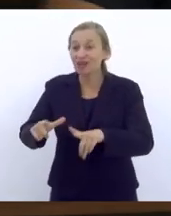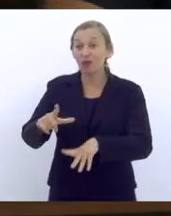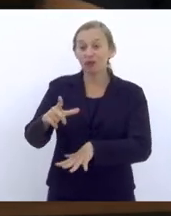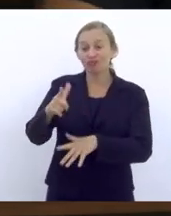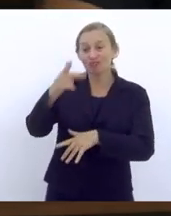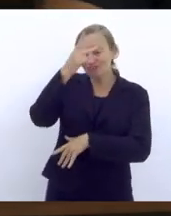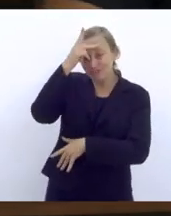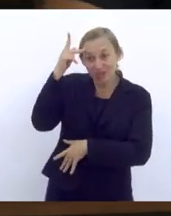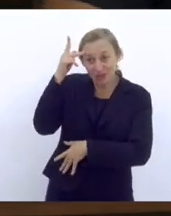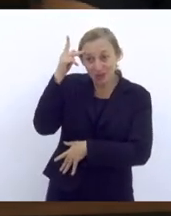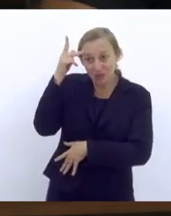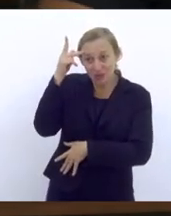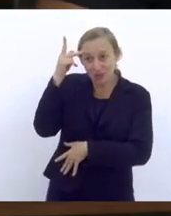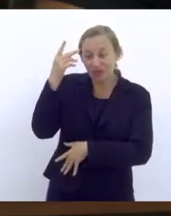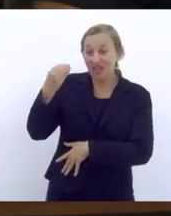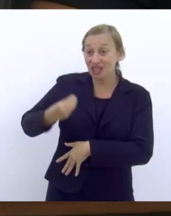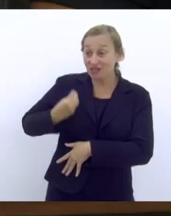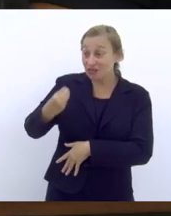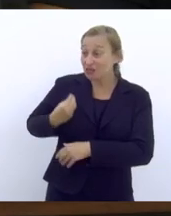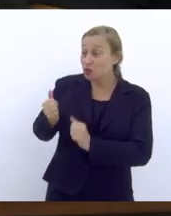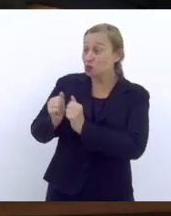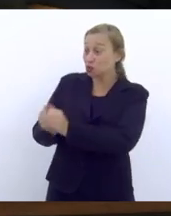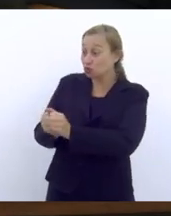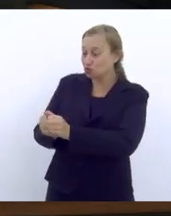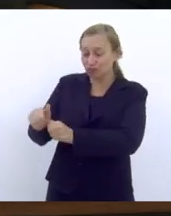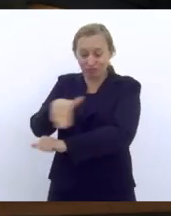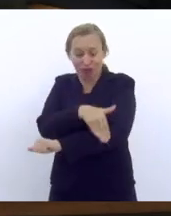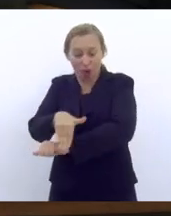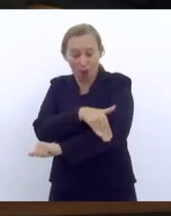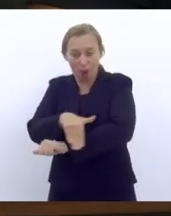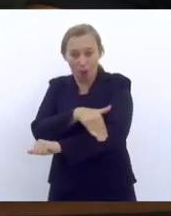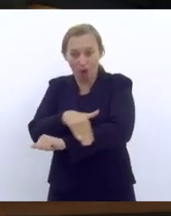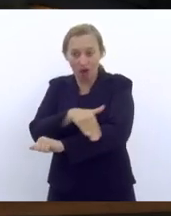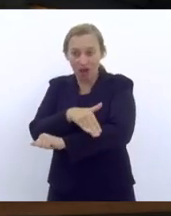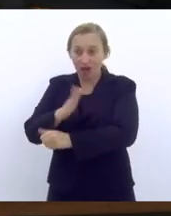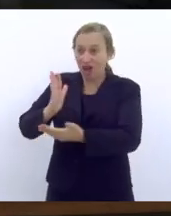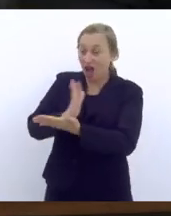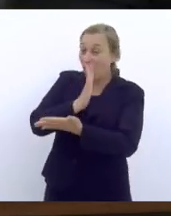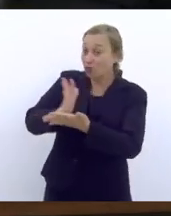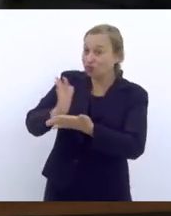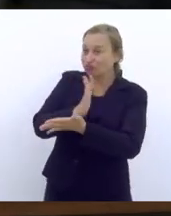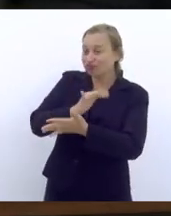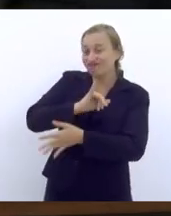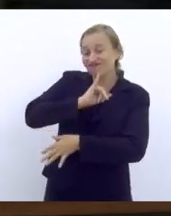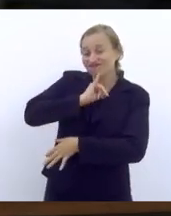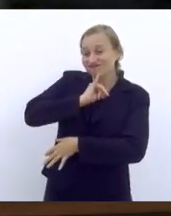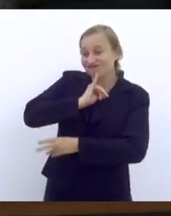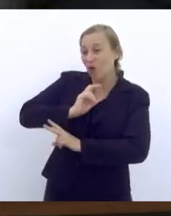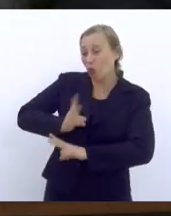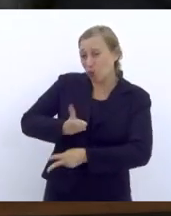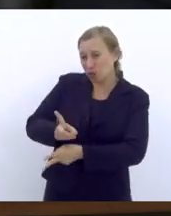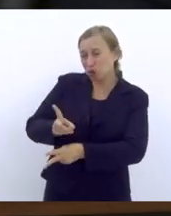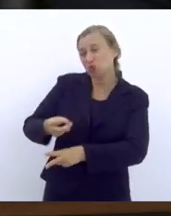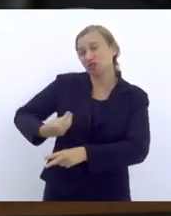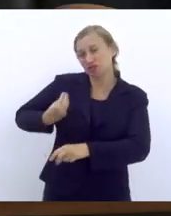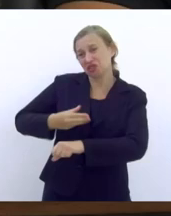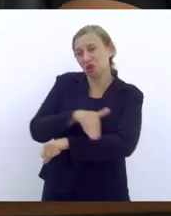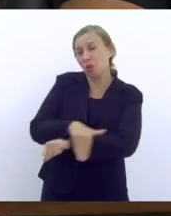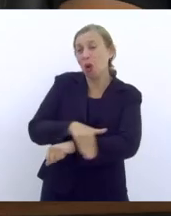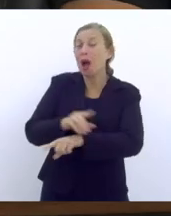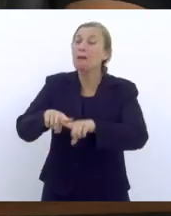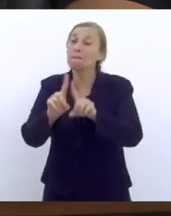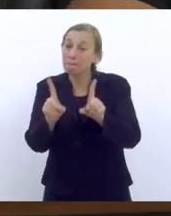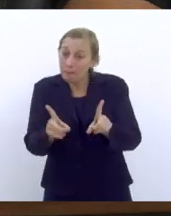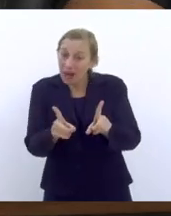pessoas que viviam com eles também nas ruas, alguns infelizmente ainda estão em situação de rua,